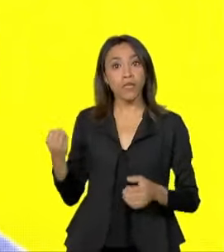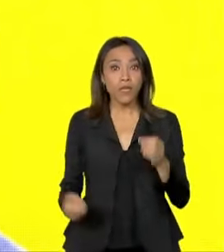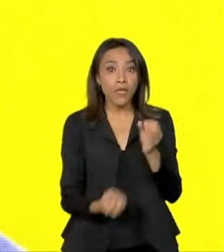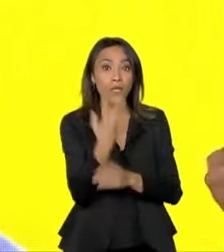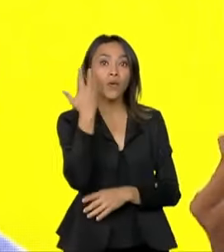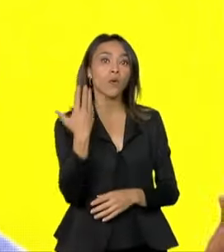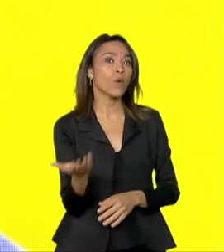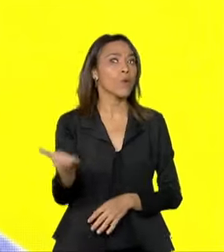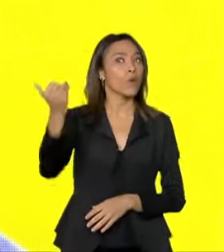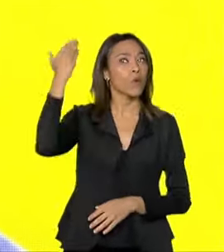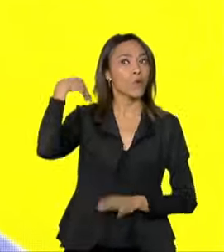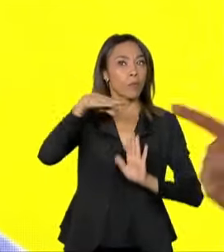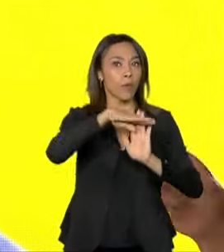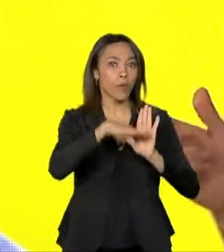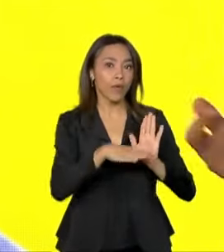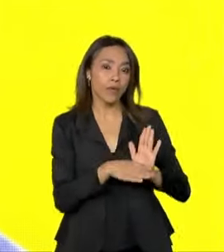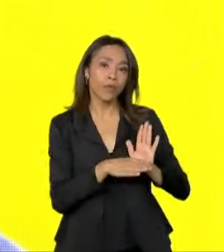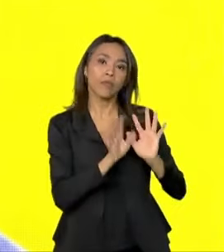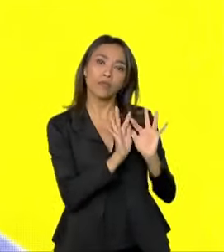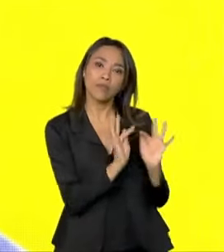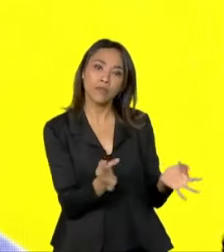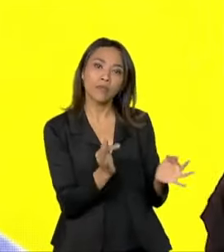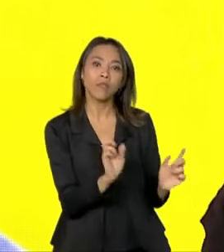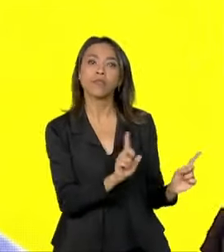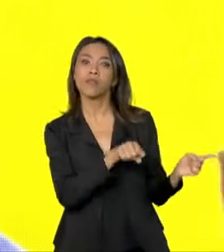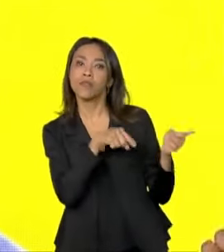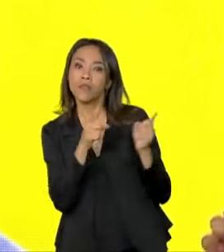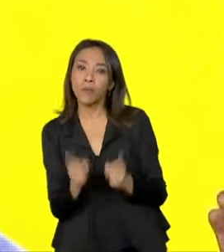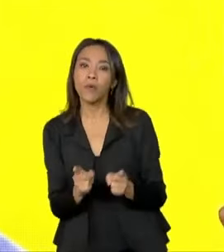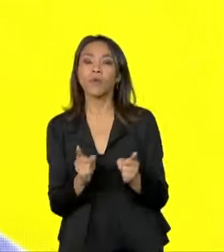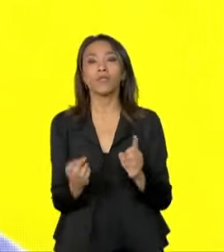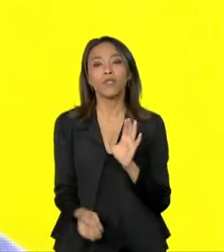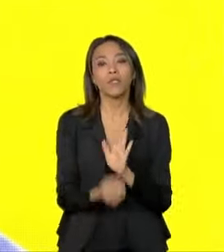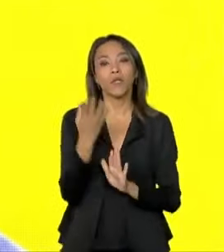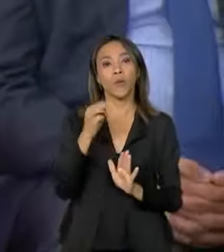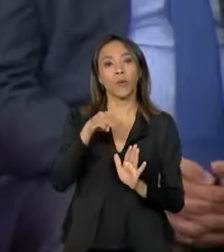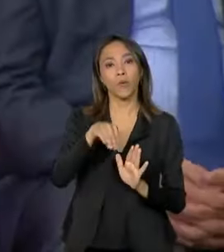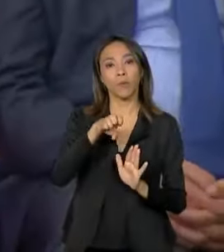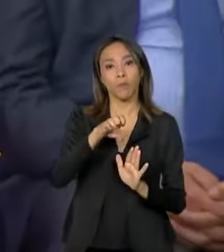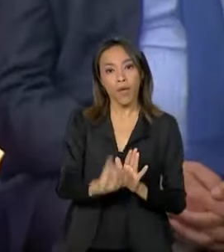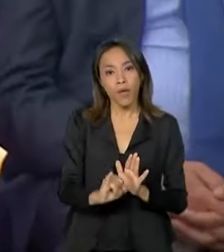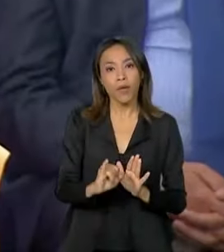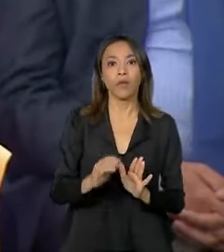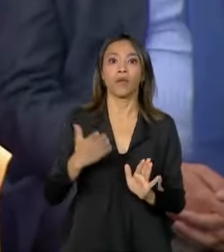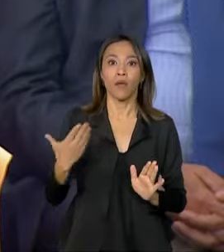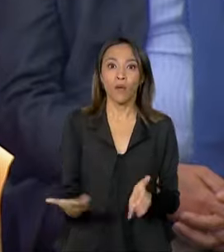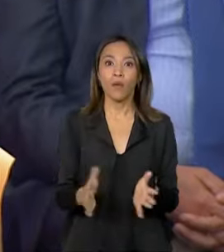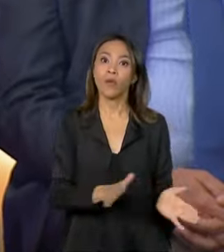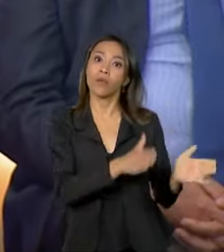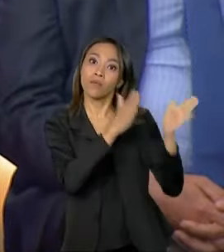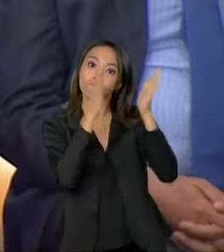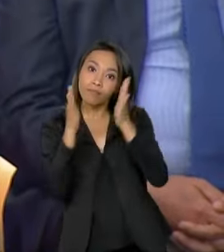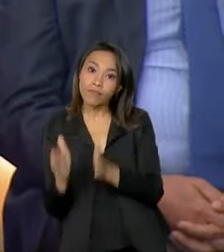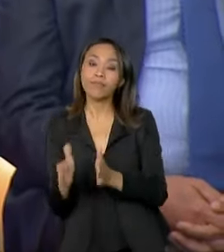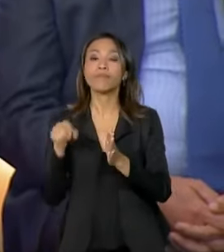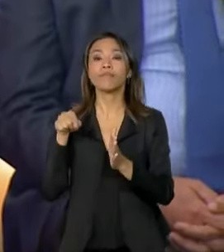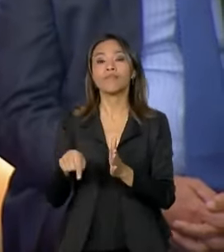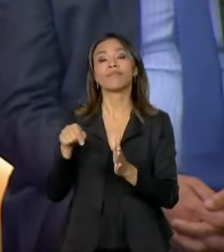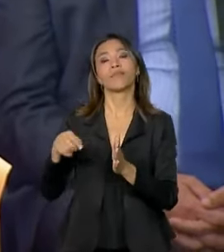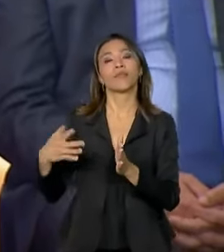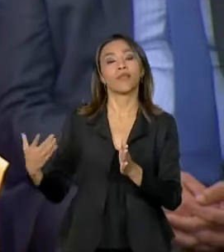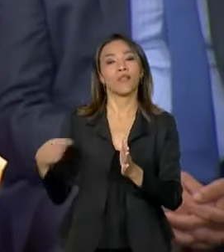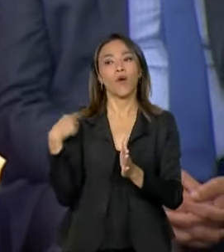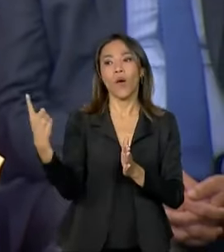2006. Foi o senhor que criou o MEI. E o senhor nos dá essa condição de